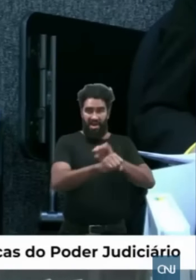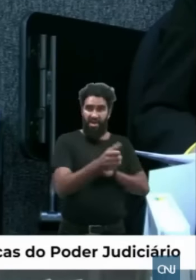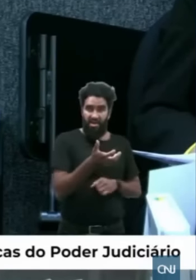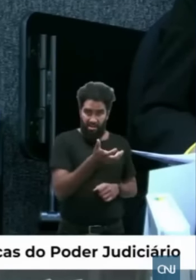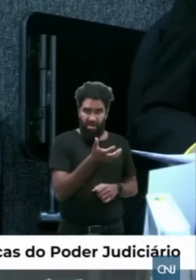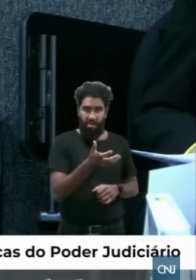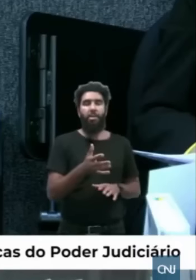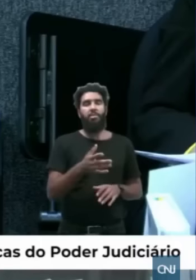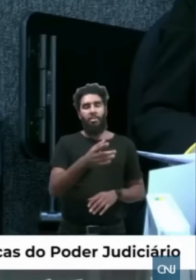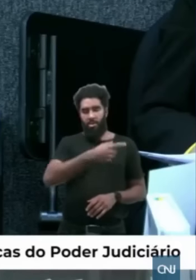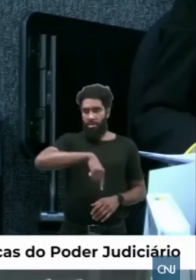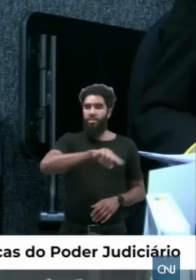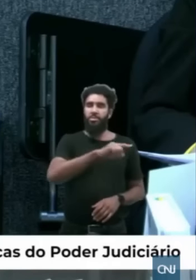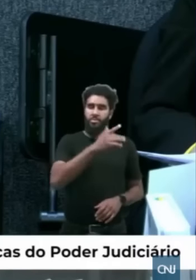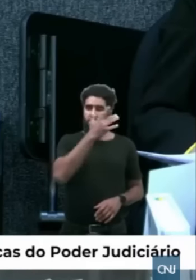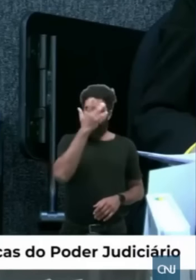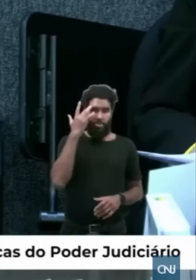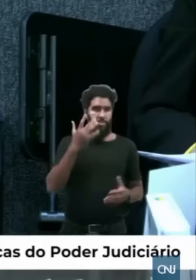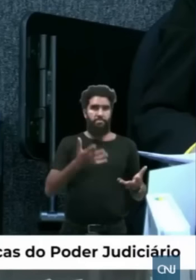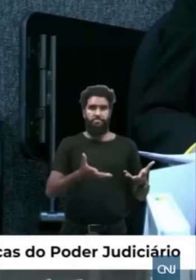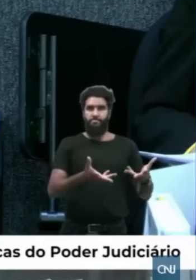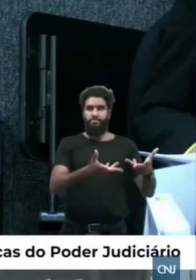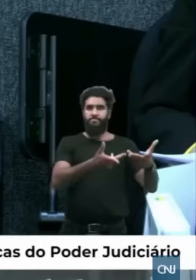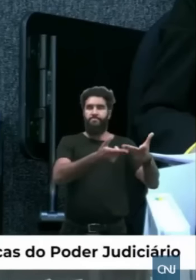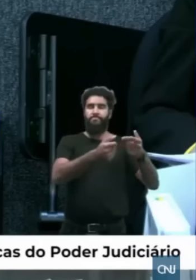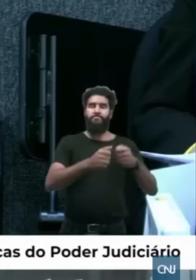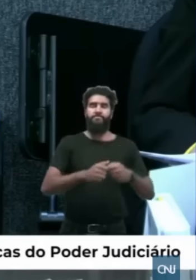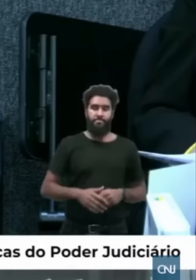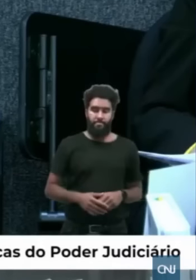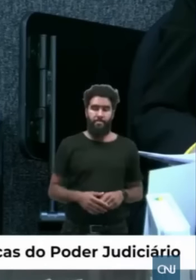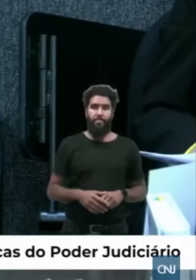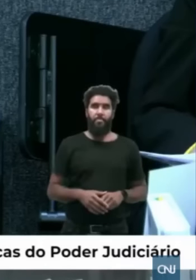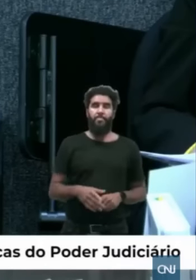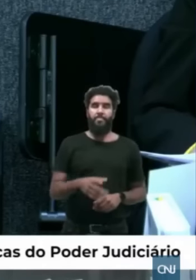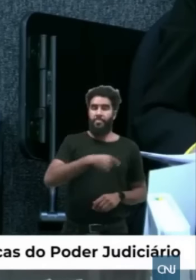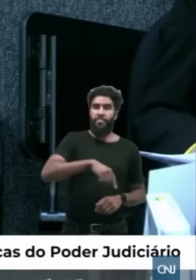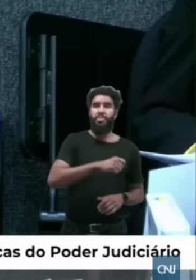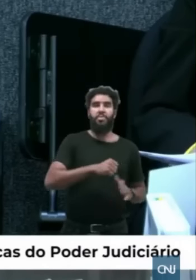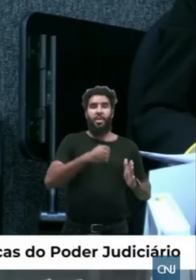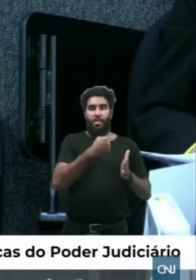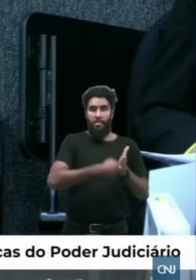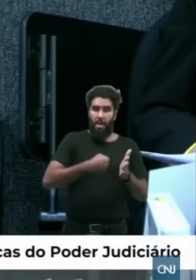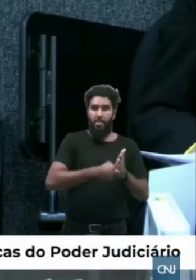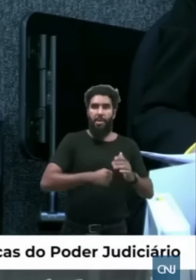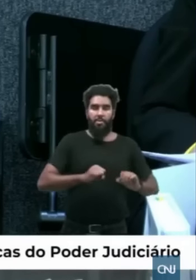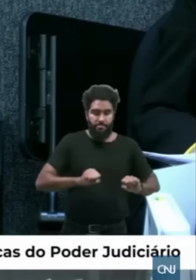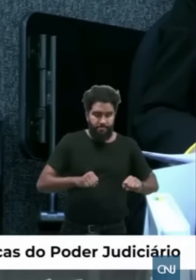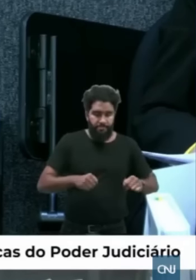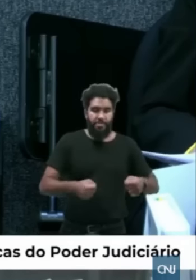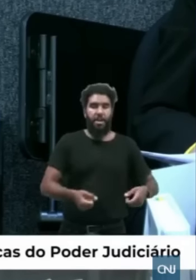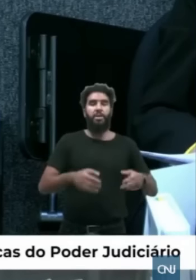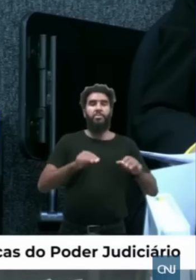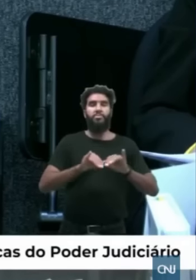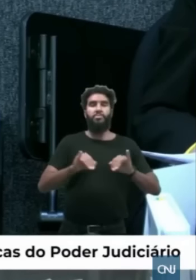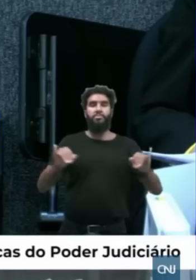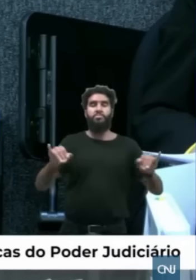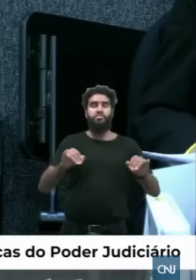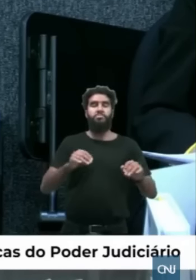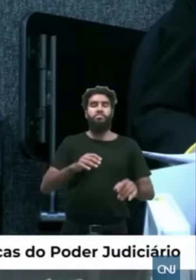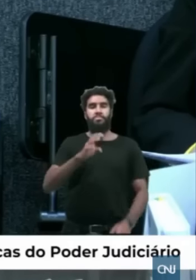e queria aqui mandar a todos eles que combatem esse Bom Combate uma mensagem de